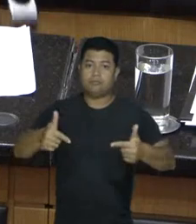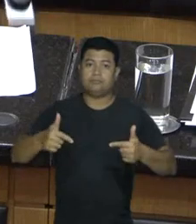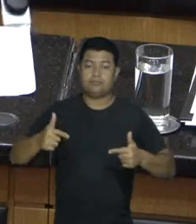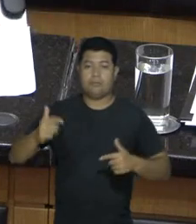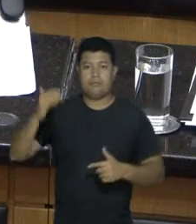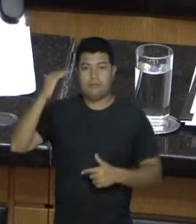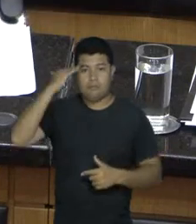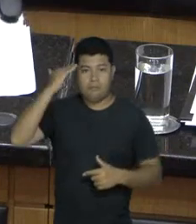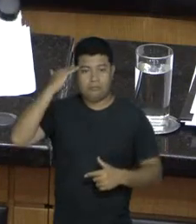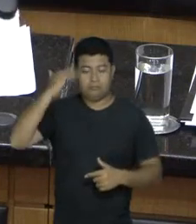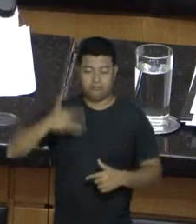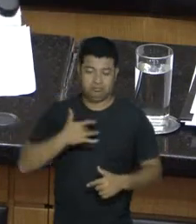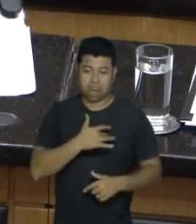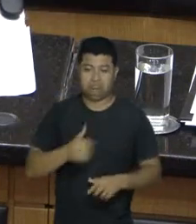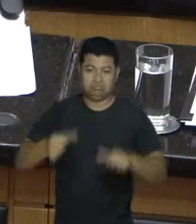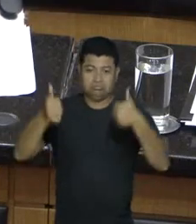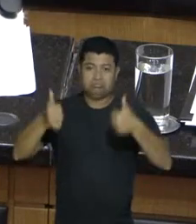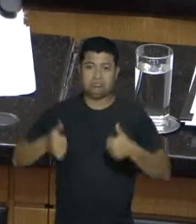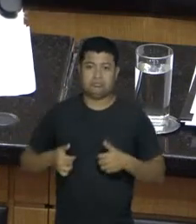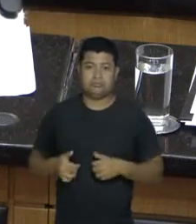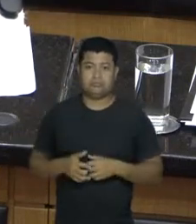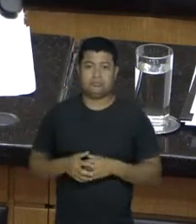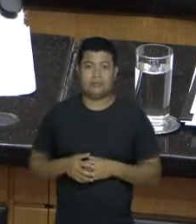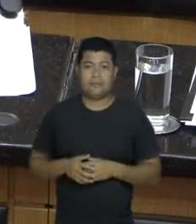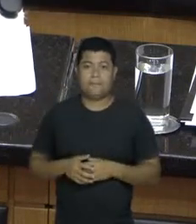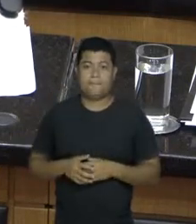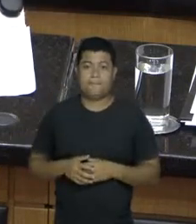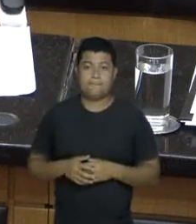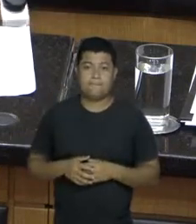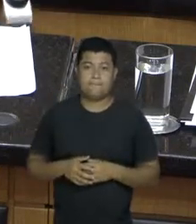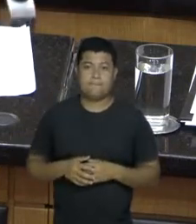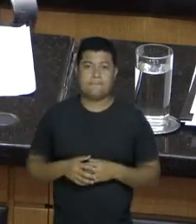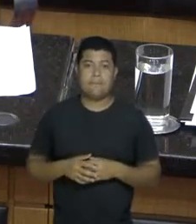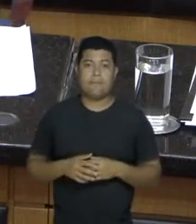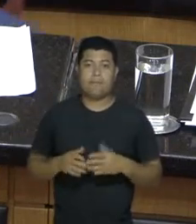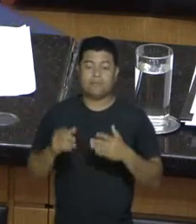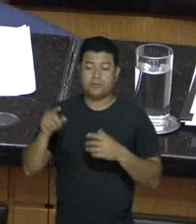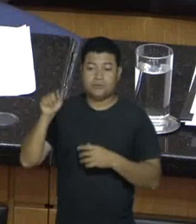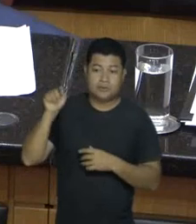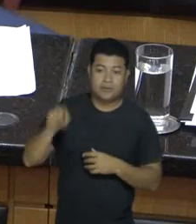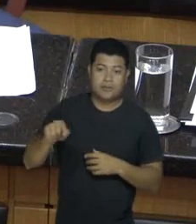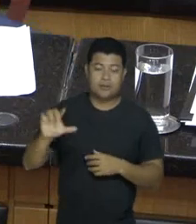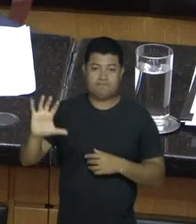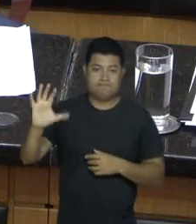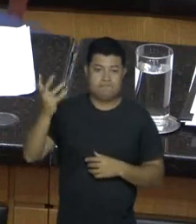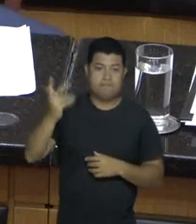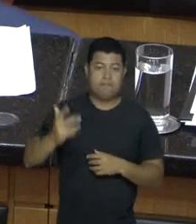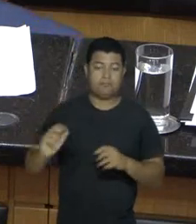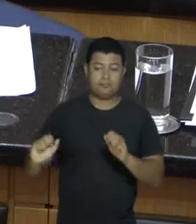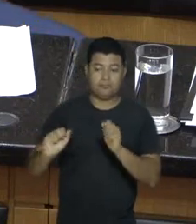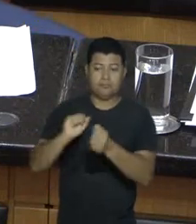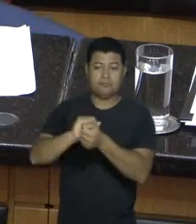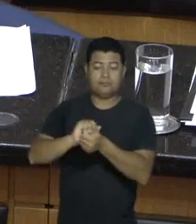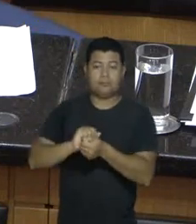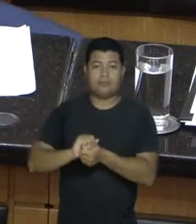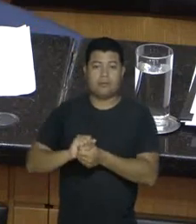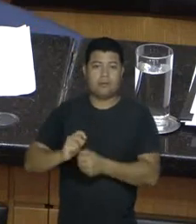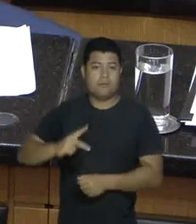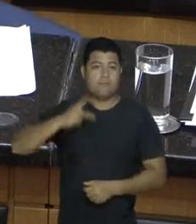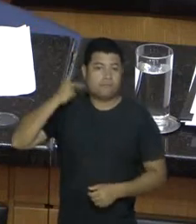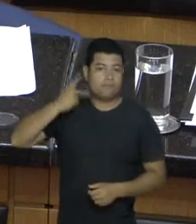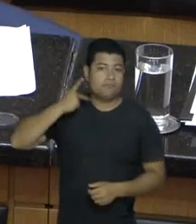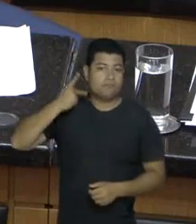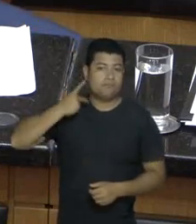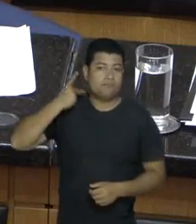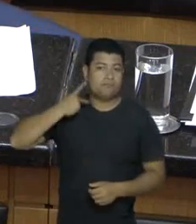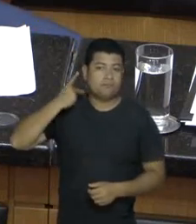com a presença de representantes do Ministério da Saúde e, na ocasião, estivemos junto com a promotoria do Ministério